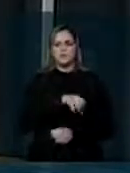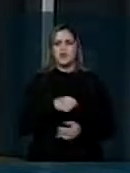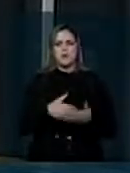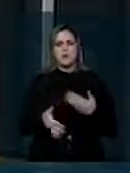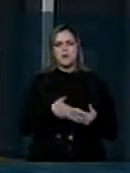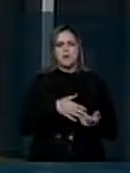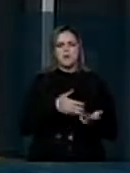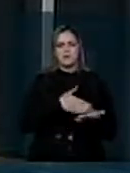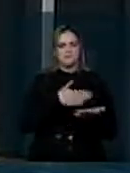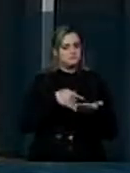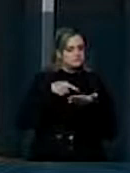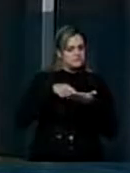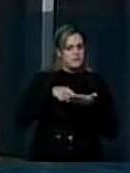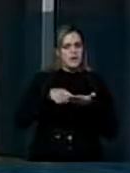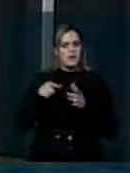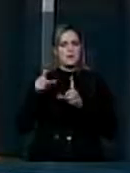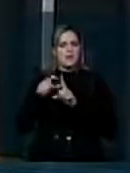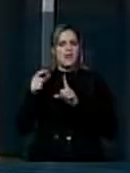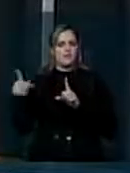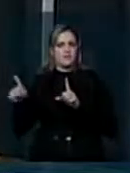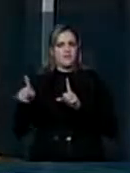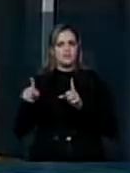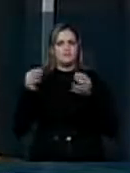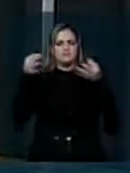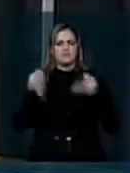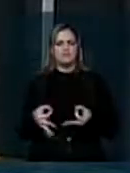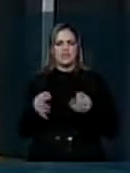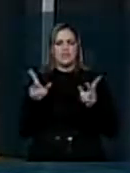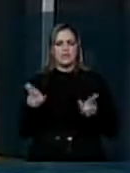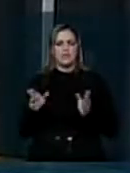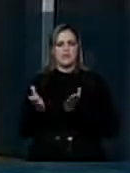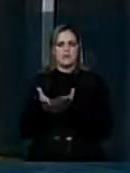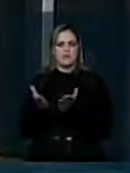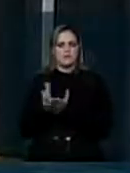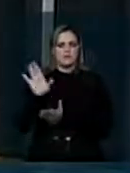e ver que suas palavras são todas situadas,